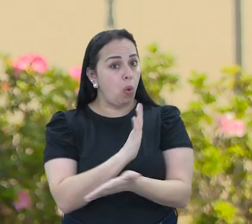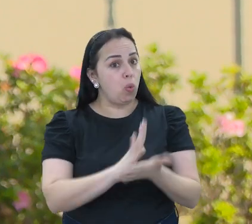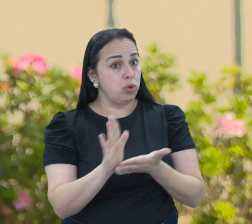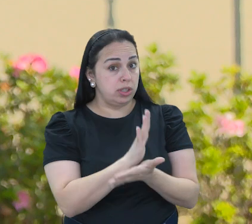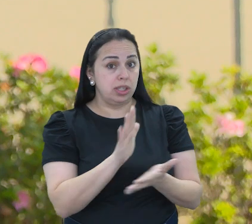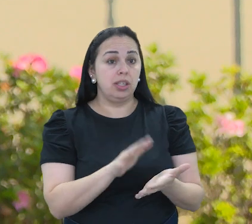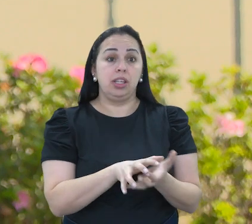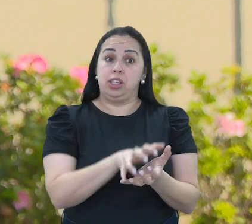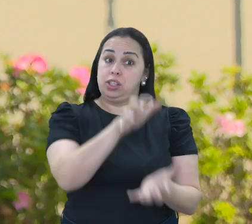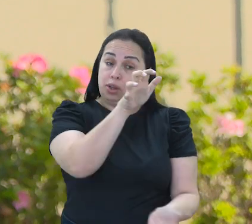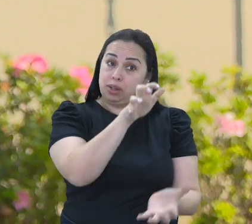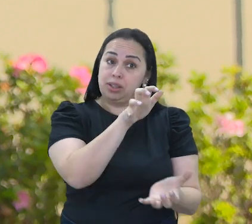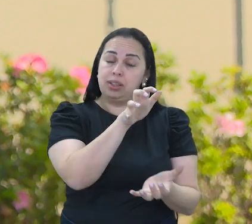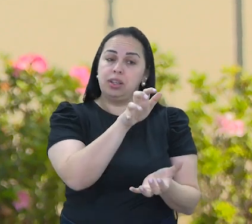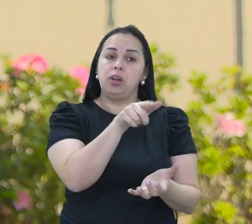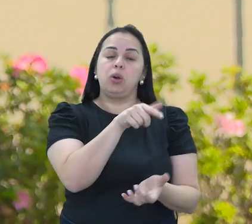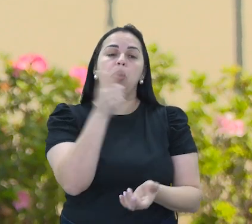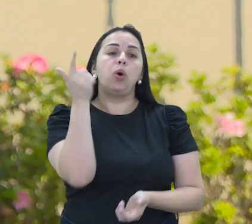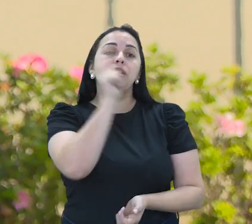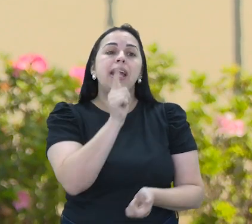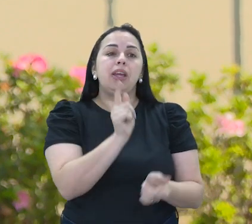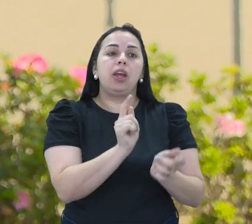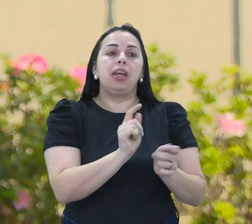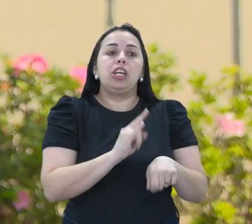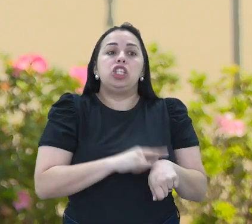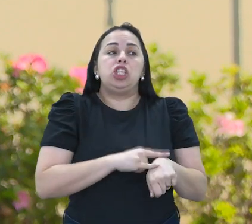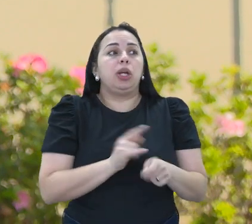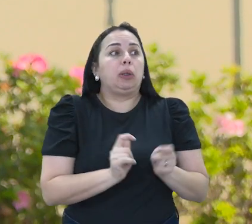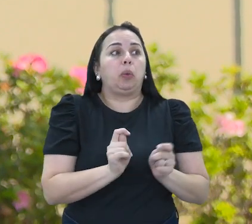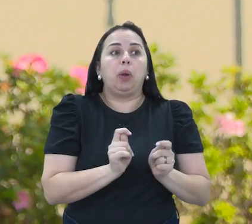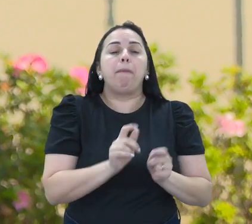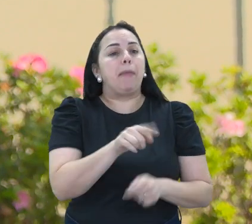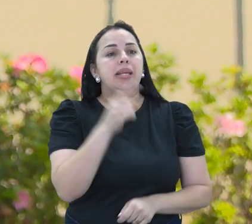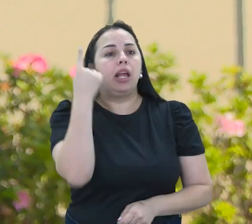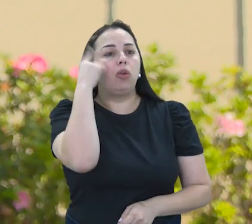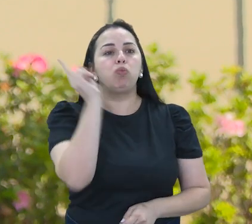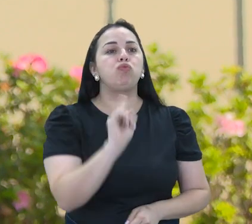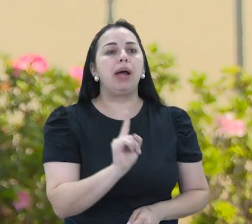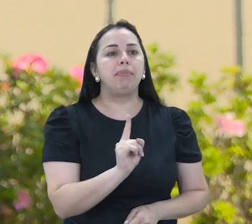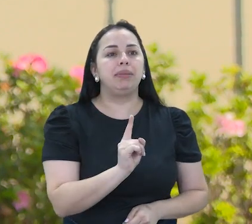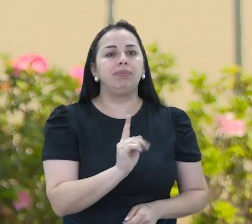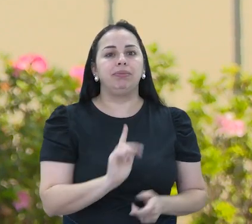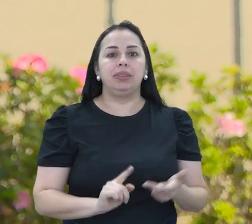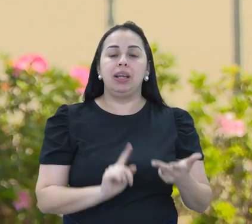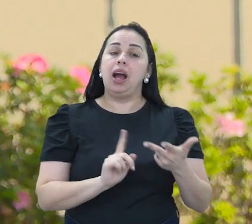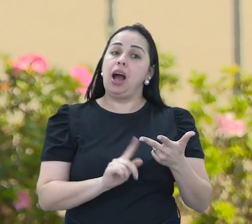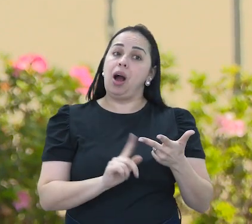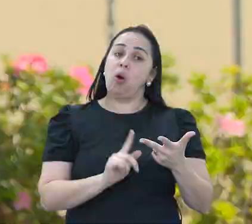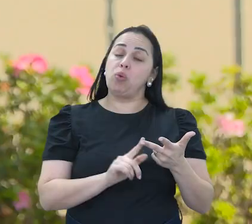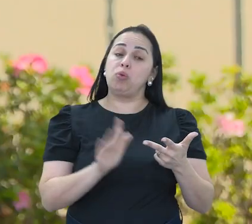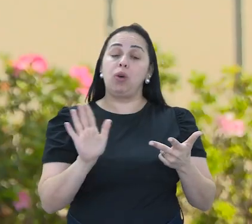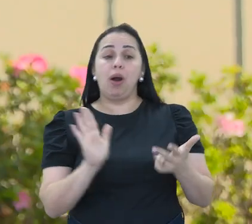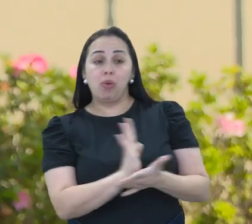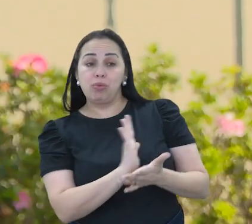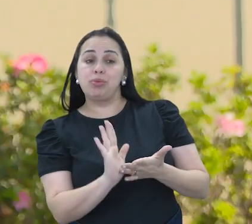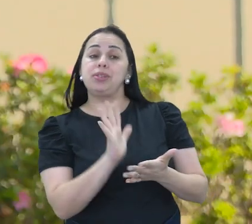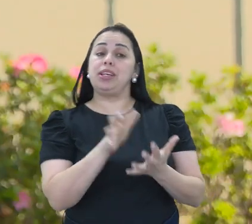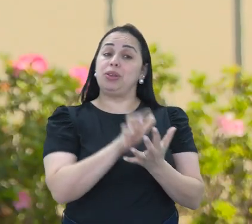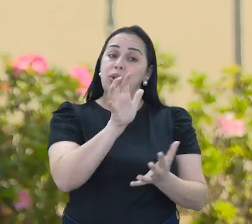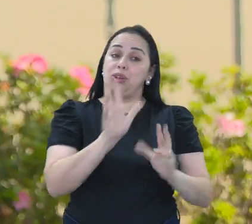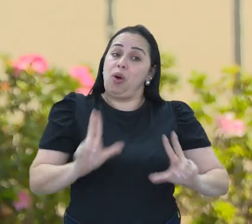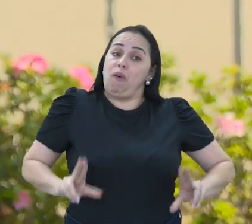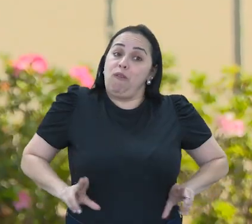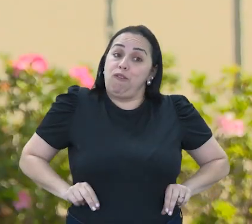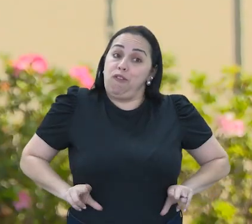sede. Tem idosos que conseguem ainda ter o controle de ir ao banheiro, mas ele não sabe que ele quer ir ao banheiro. Tem idosos que já estão